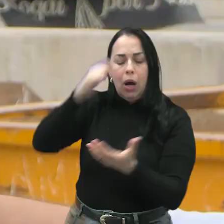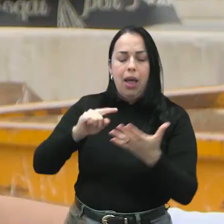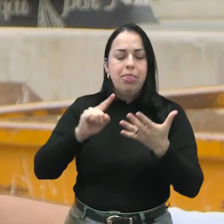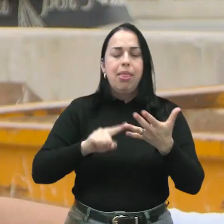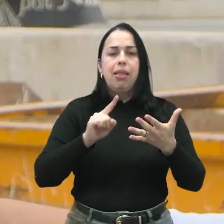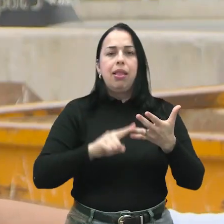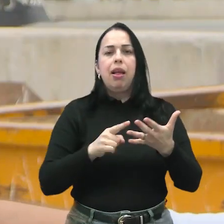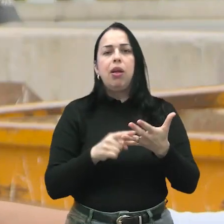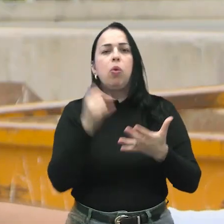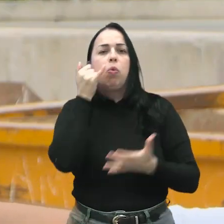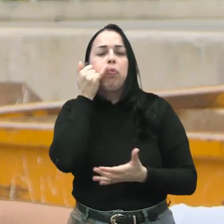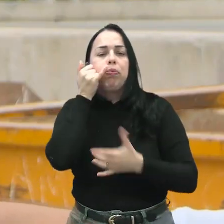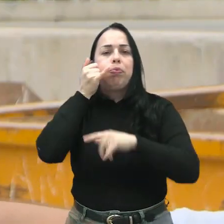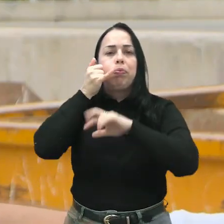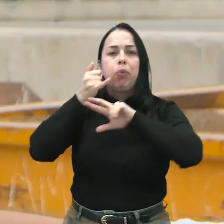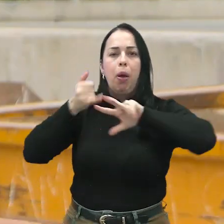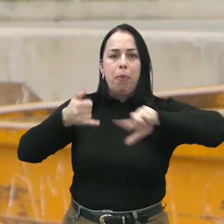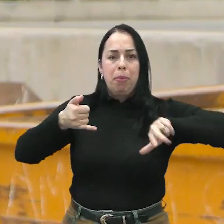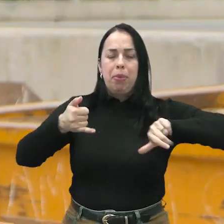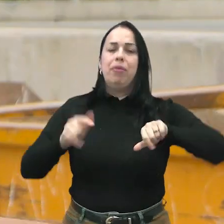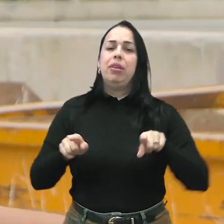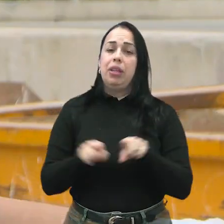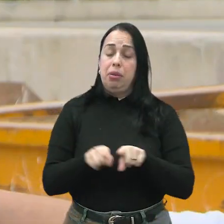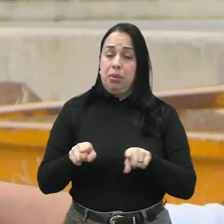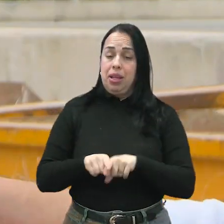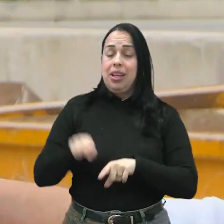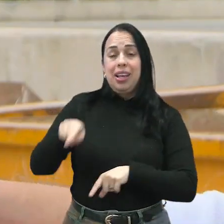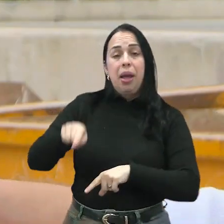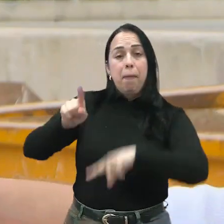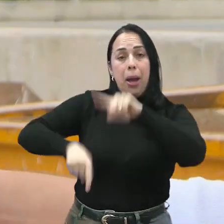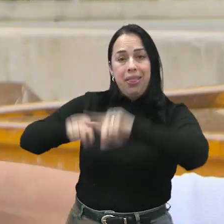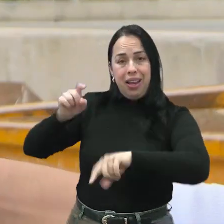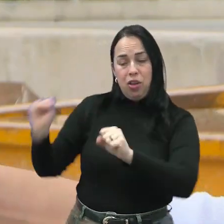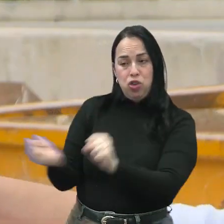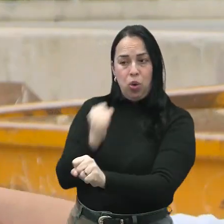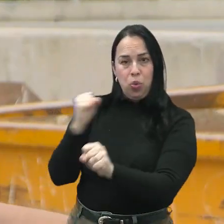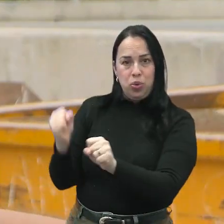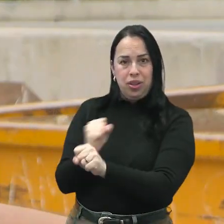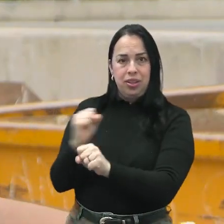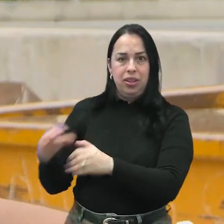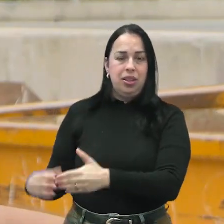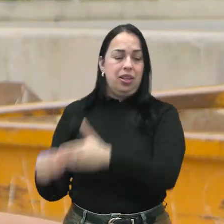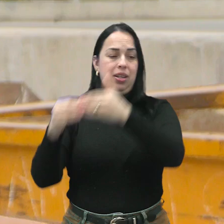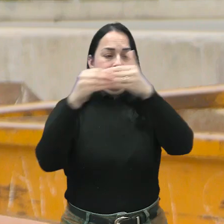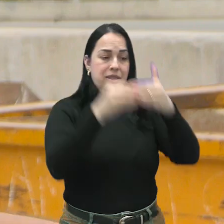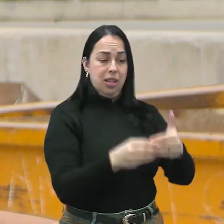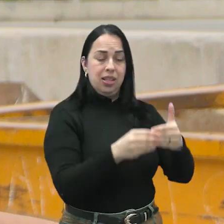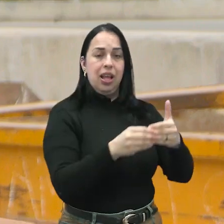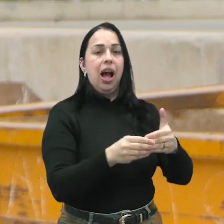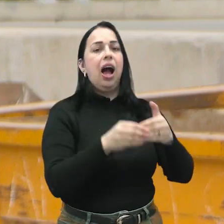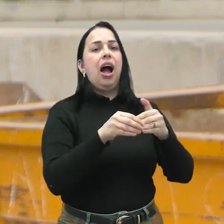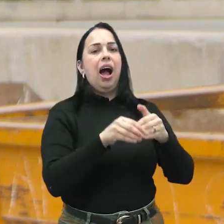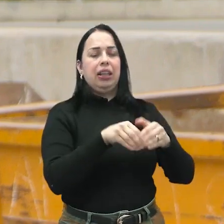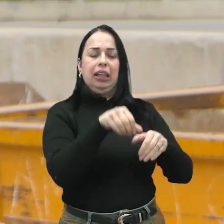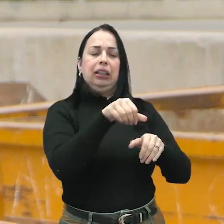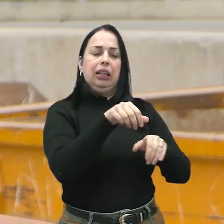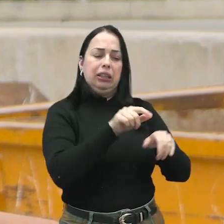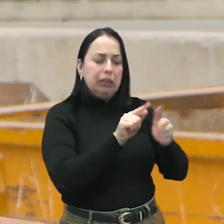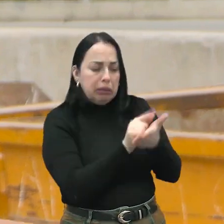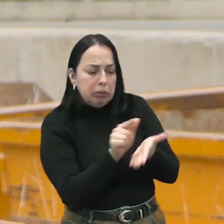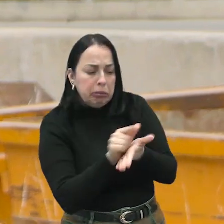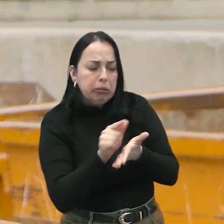eletrônicos. Nós recebemos aqui o entulho, o resíduo da construção civil. Esse resíduo ele vai para uma unidade de processamento, é